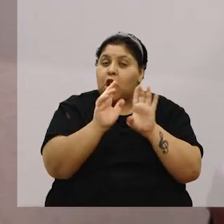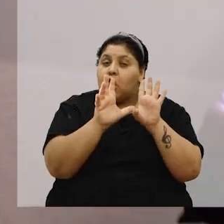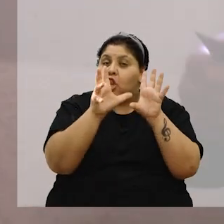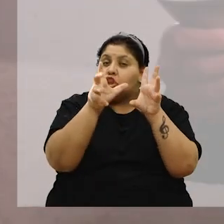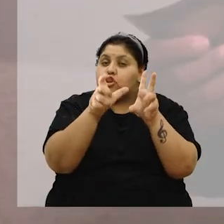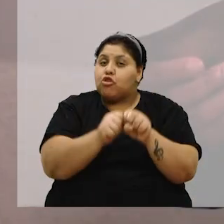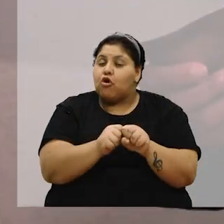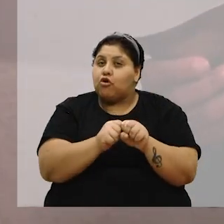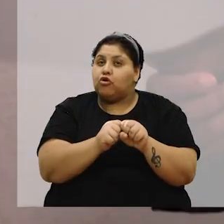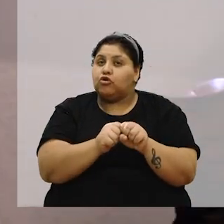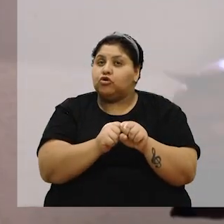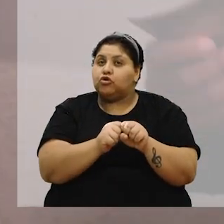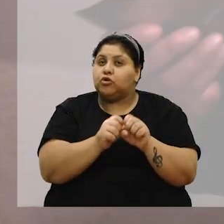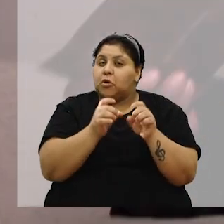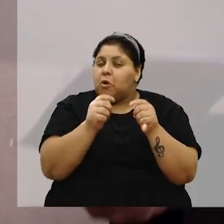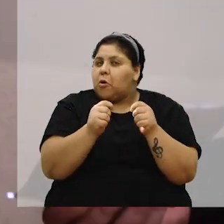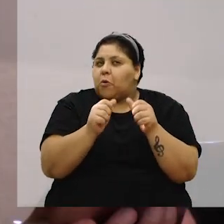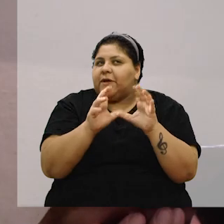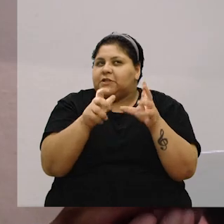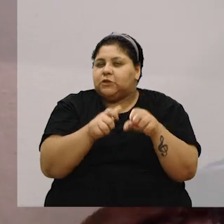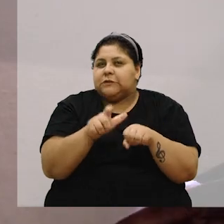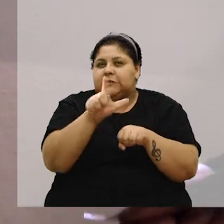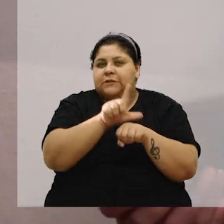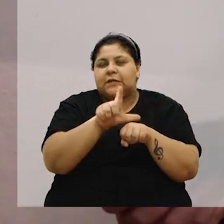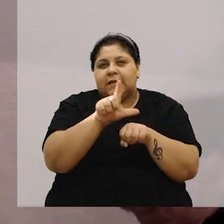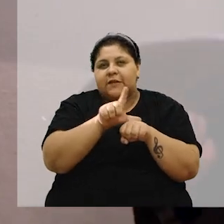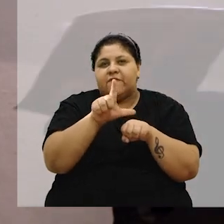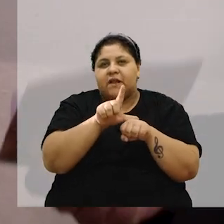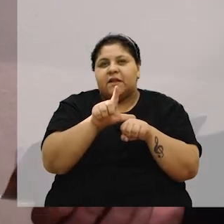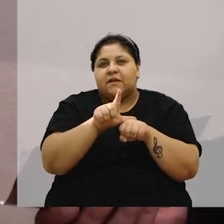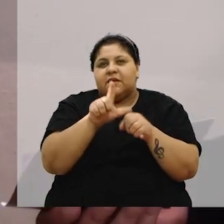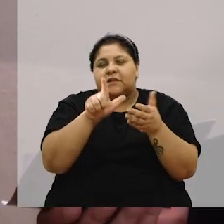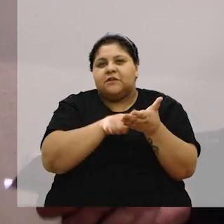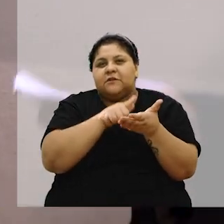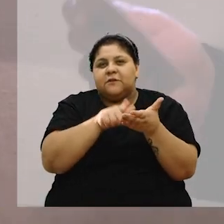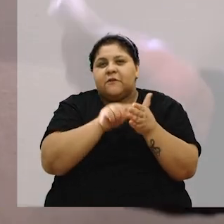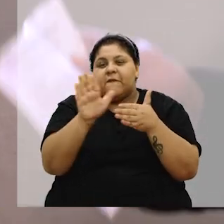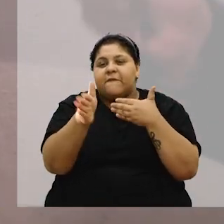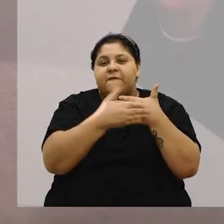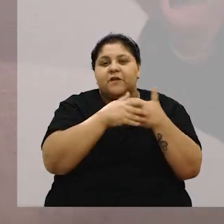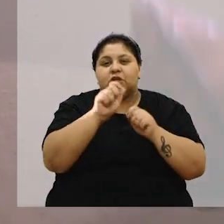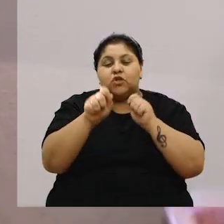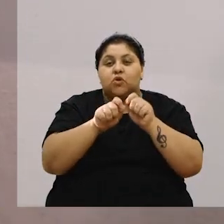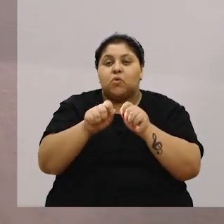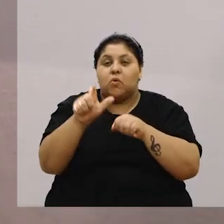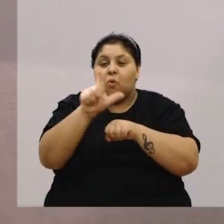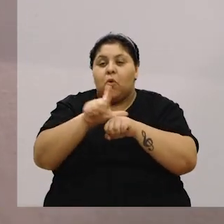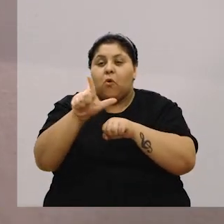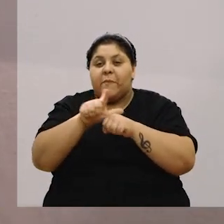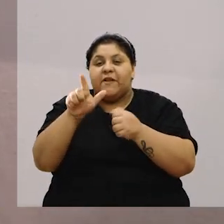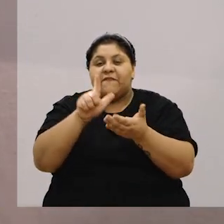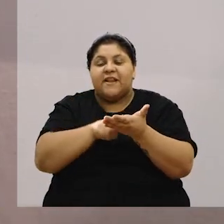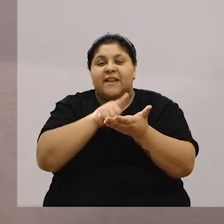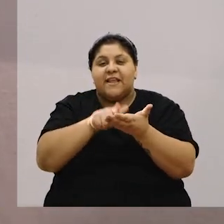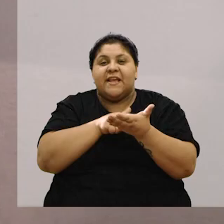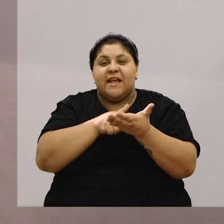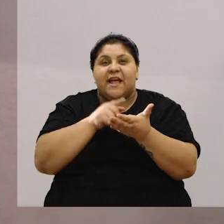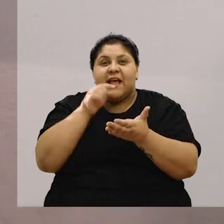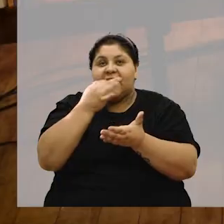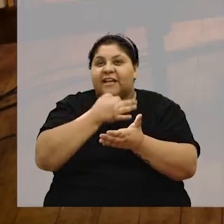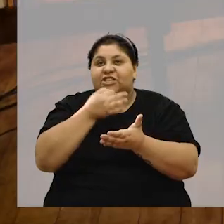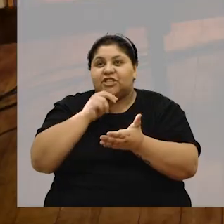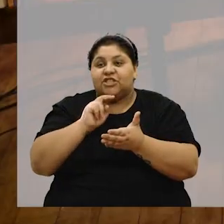mercado, quase todas as livrarias físicas estão fechando. Como que uma livraria caxiense se mantém